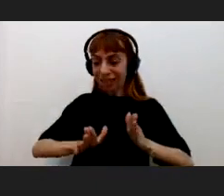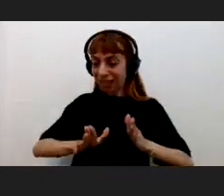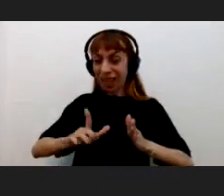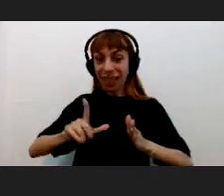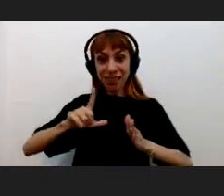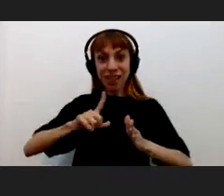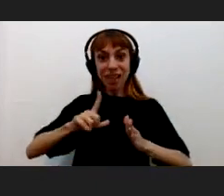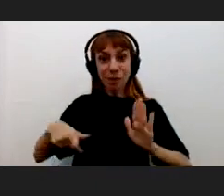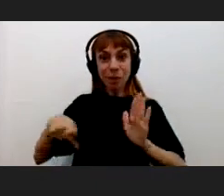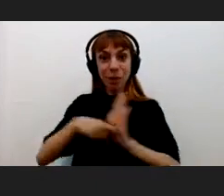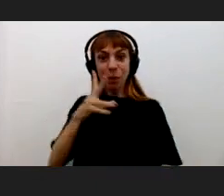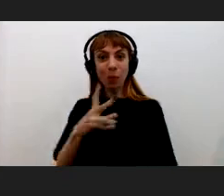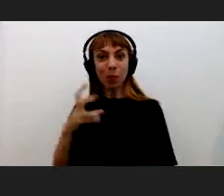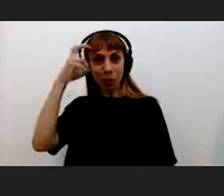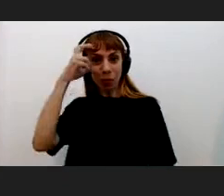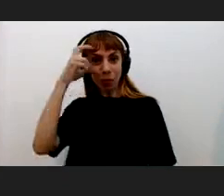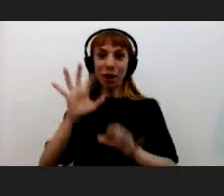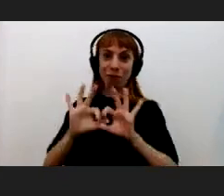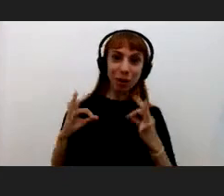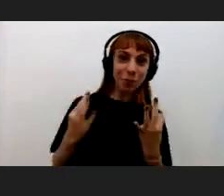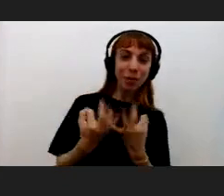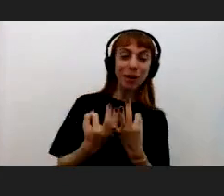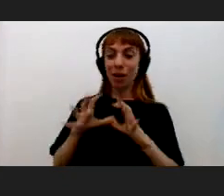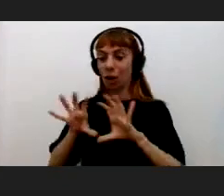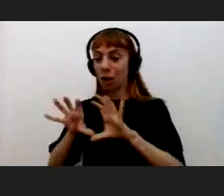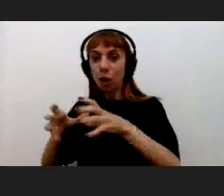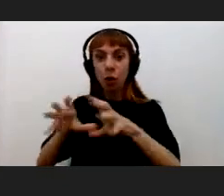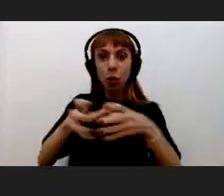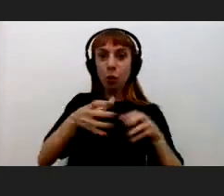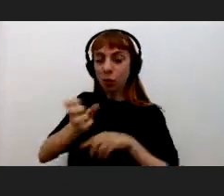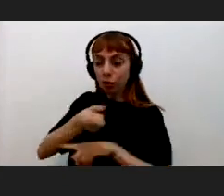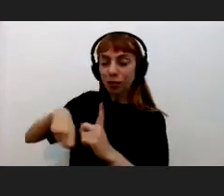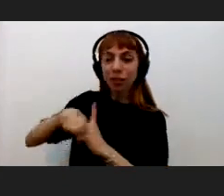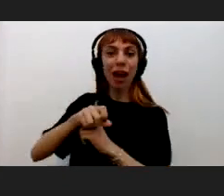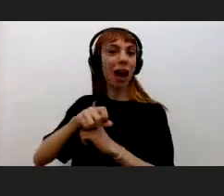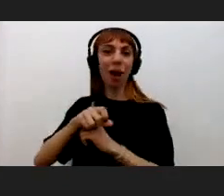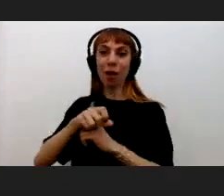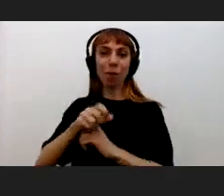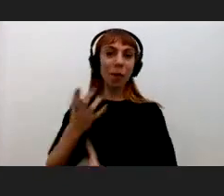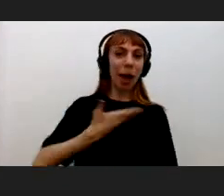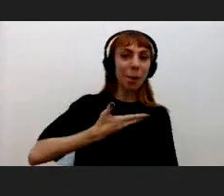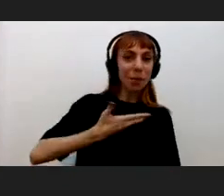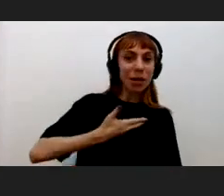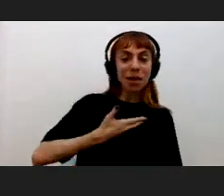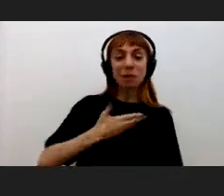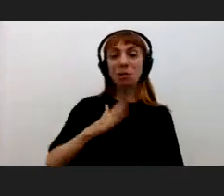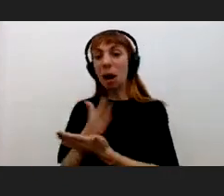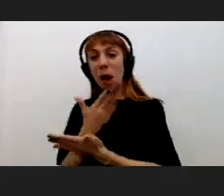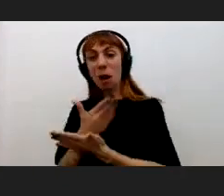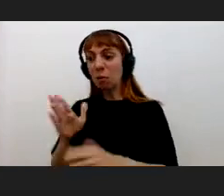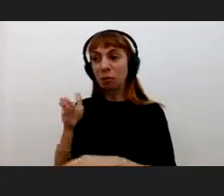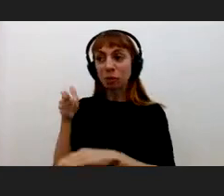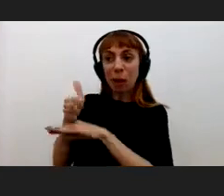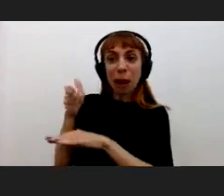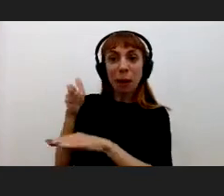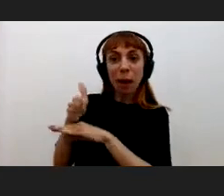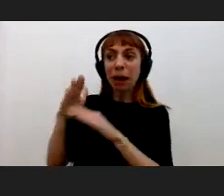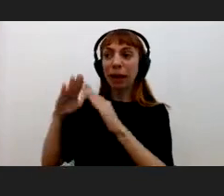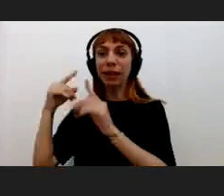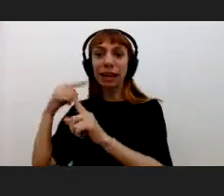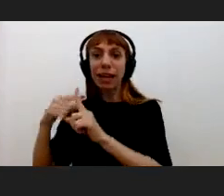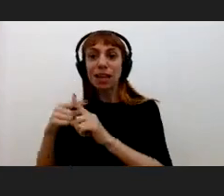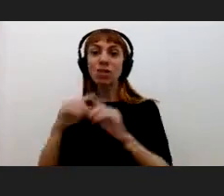grupos sociais, né? A família, os amigos, para alguns a igreja, para alguns a escola, para alguns